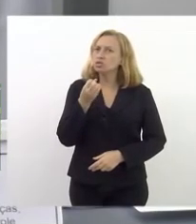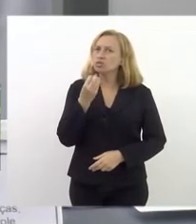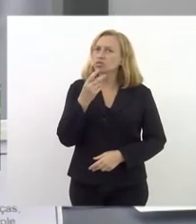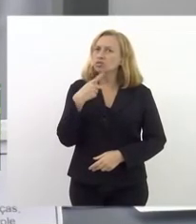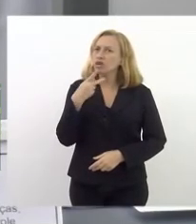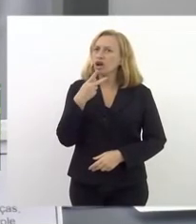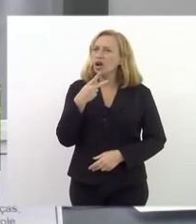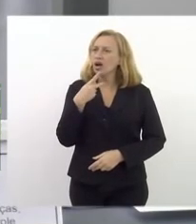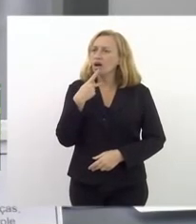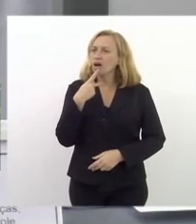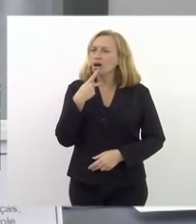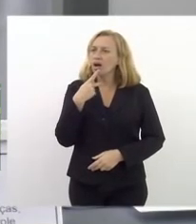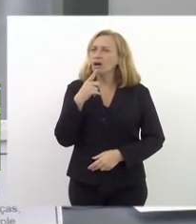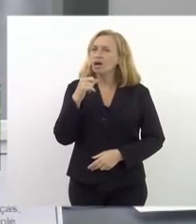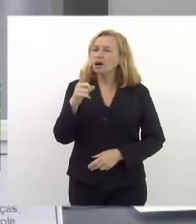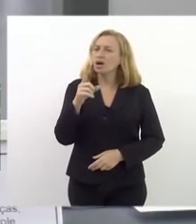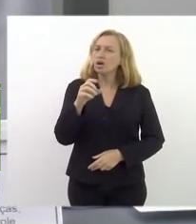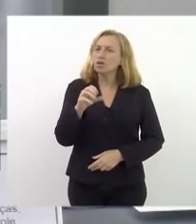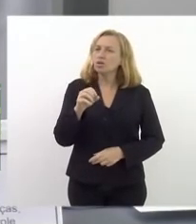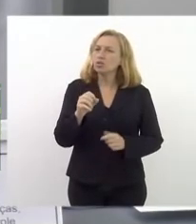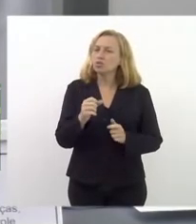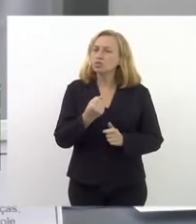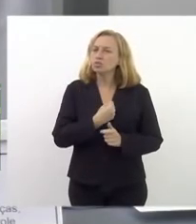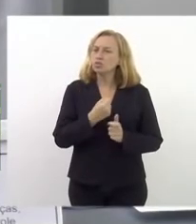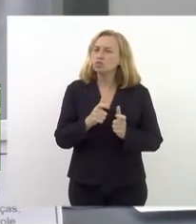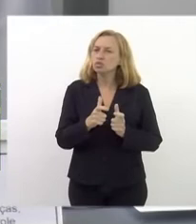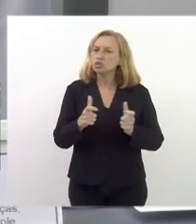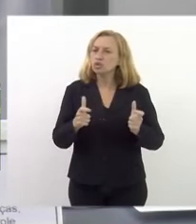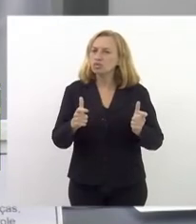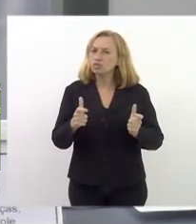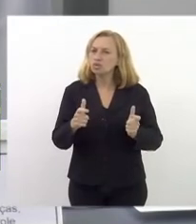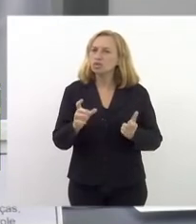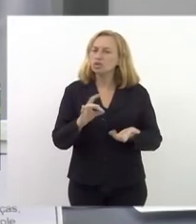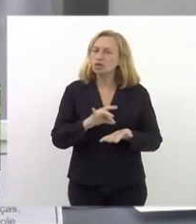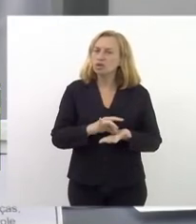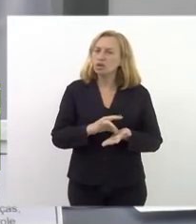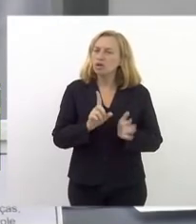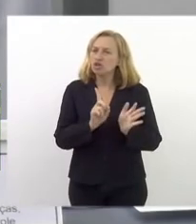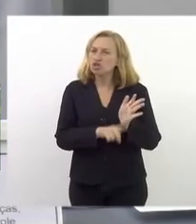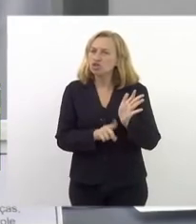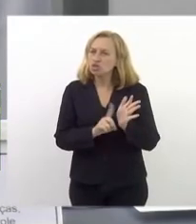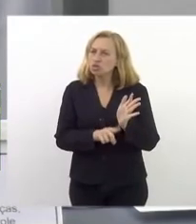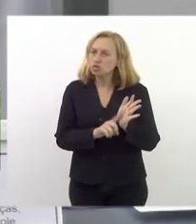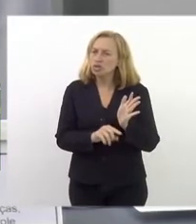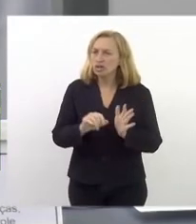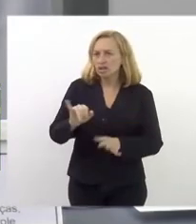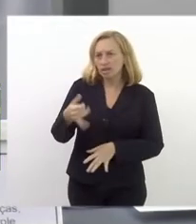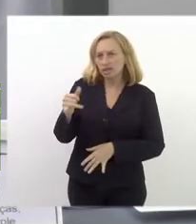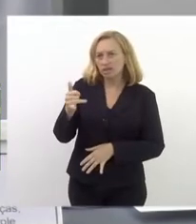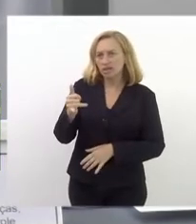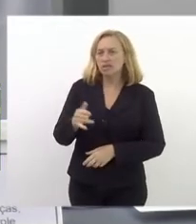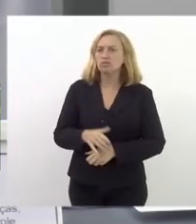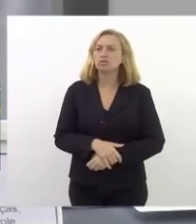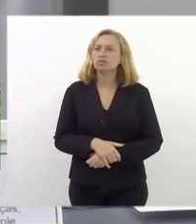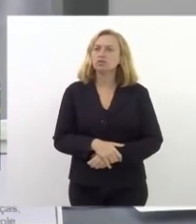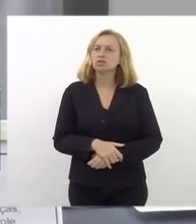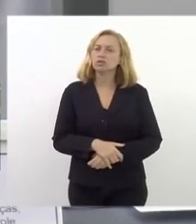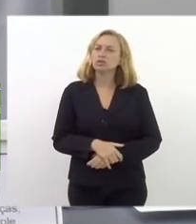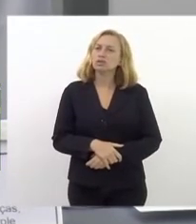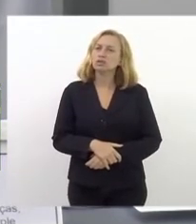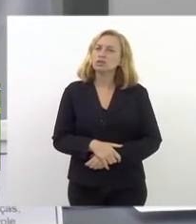né? Lá na coluna do crescimento real, isto é, descontado a inflação, que você